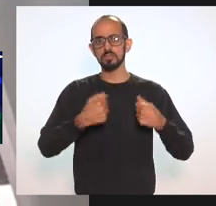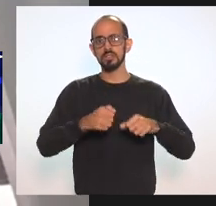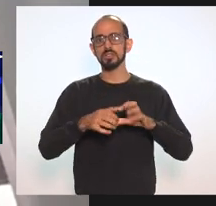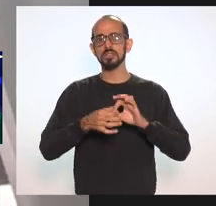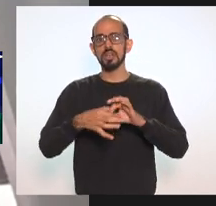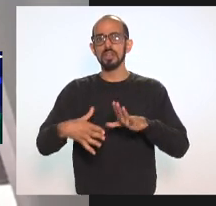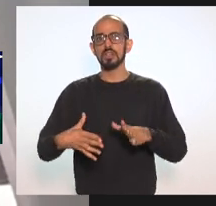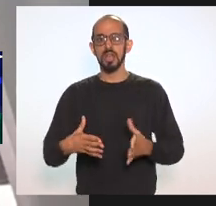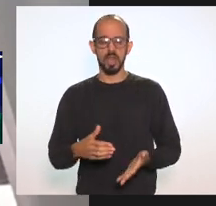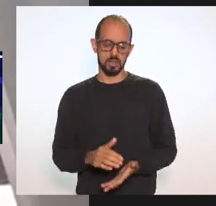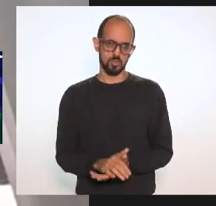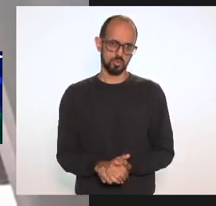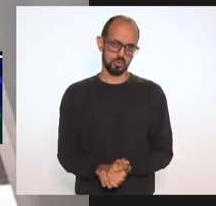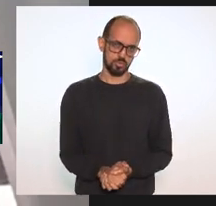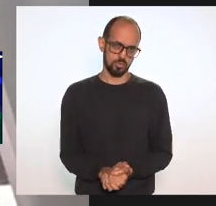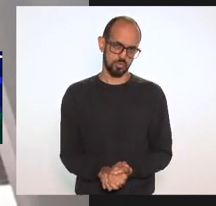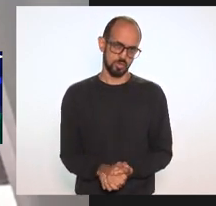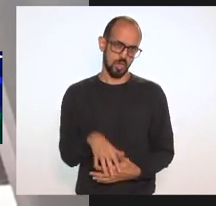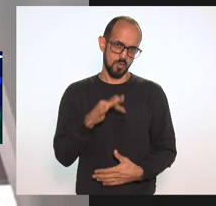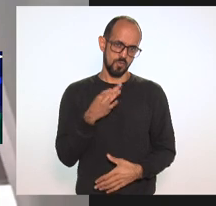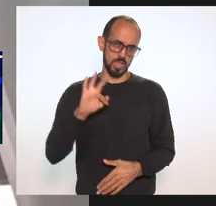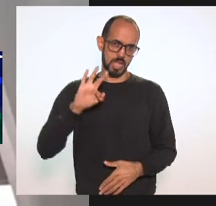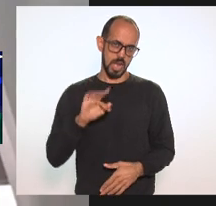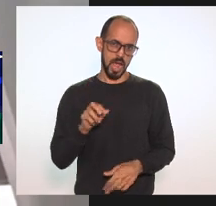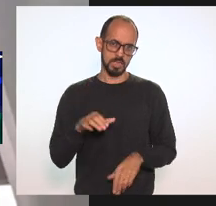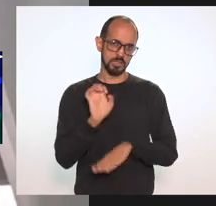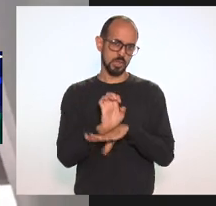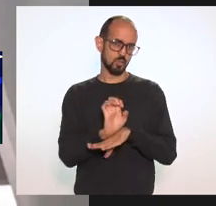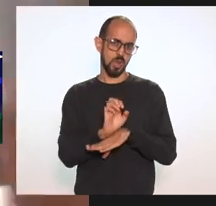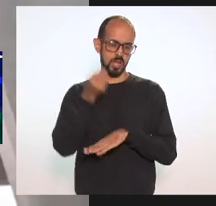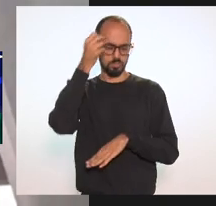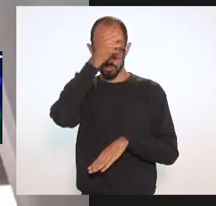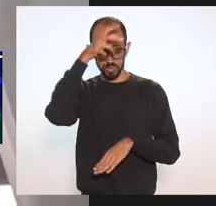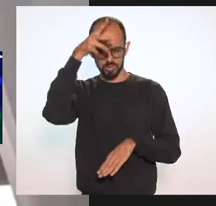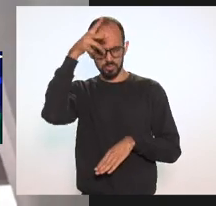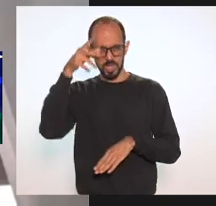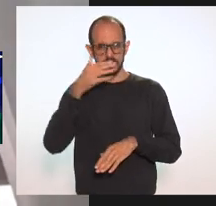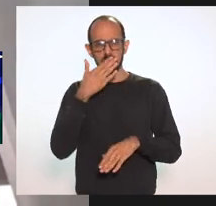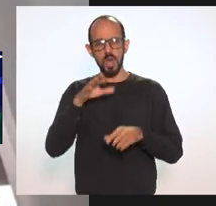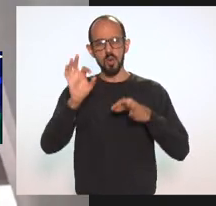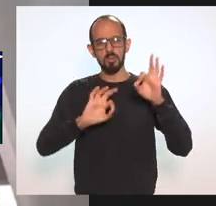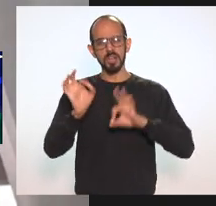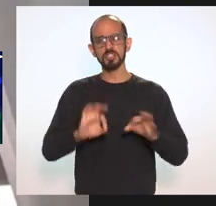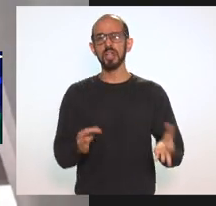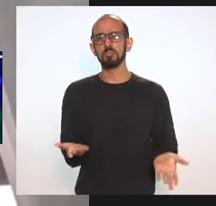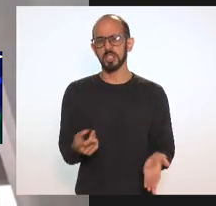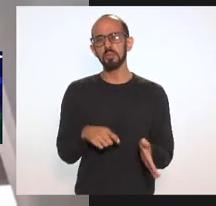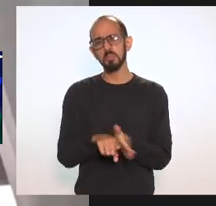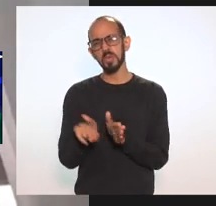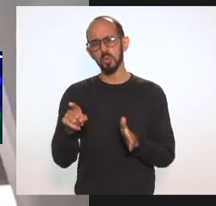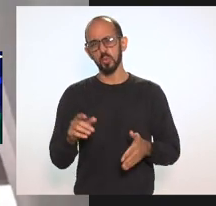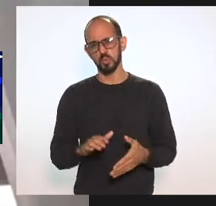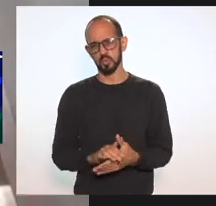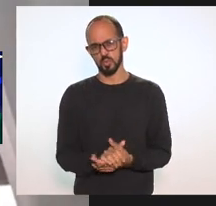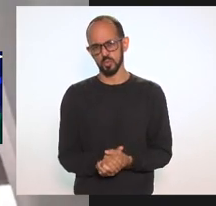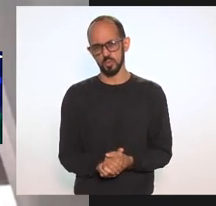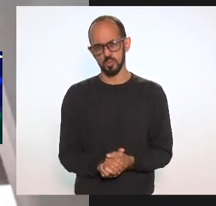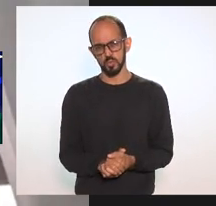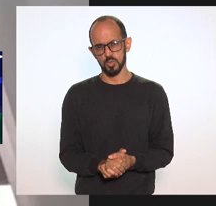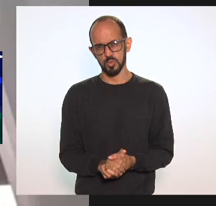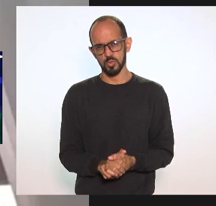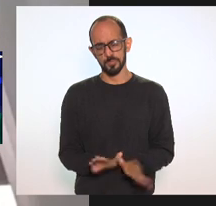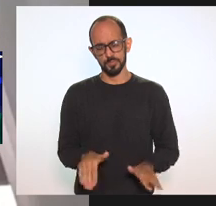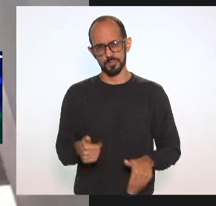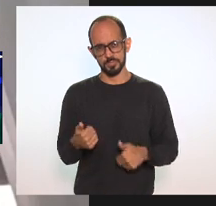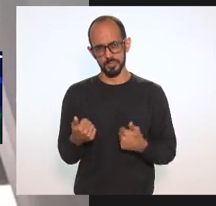lados é sejam federais estaduais municipais as Qual o plano Qual o planejamento então fica